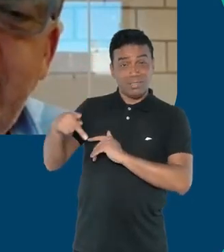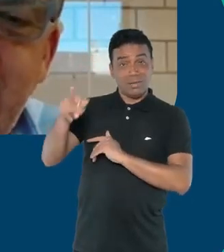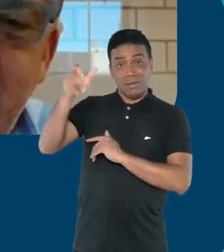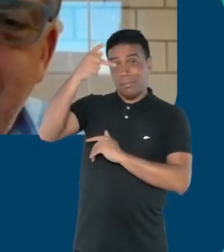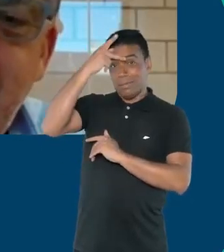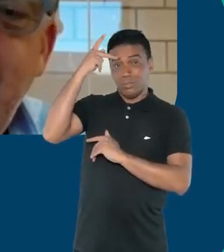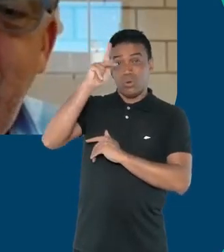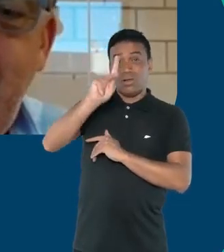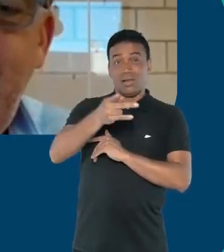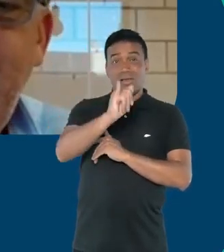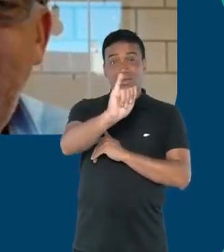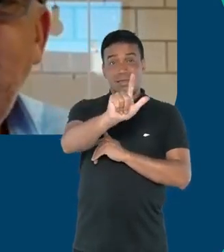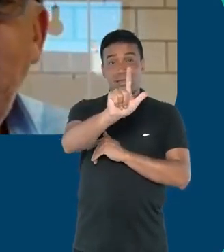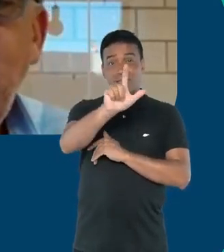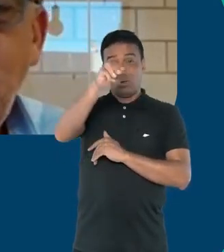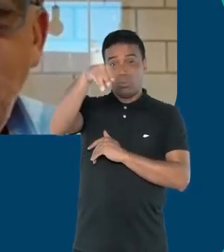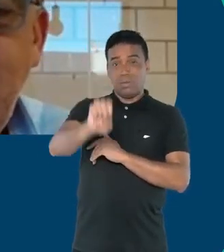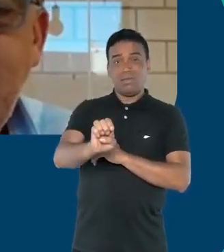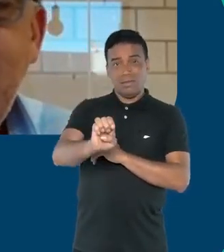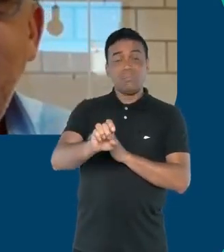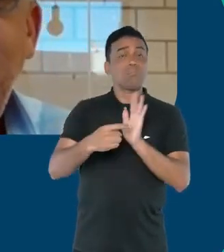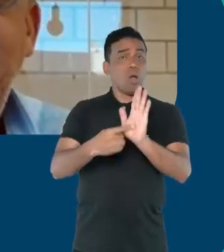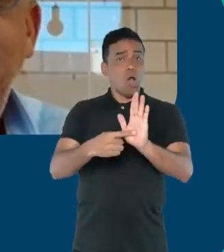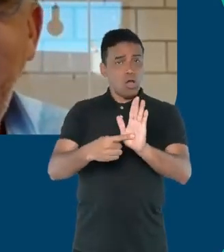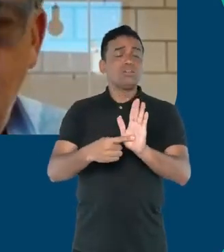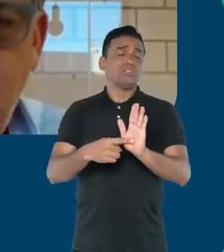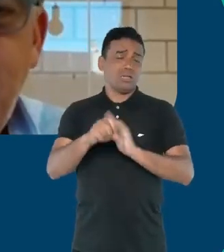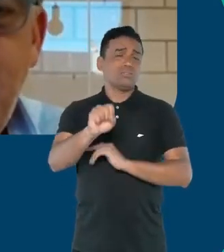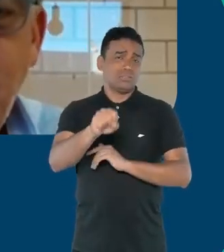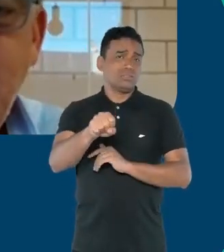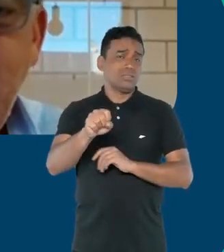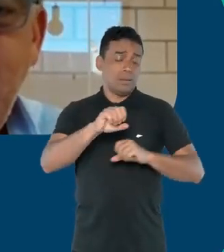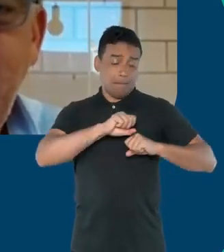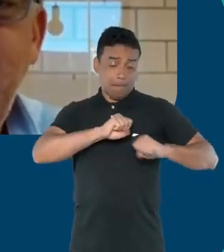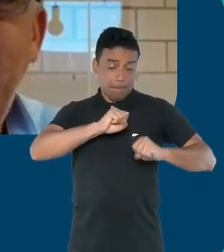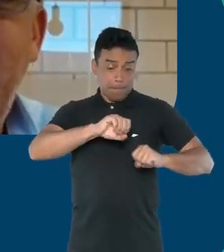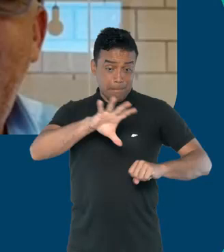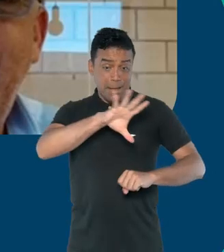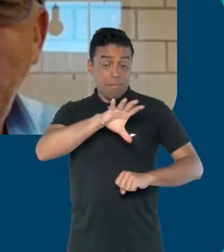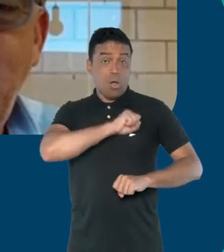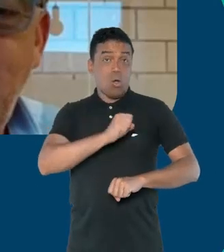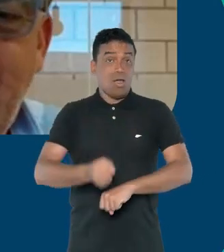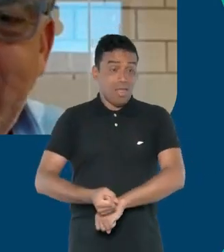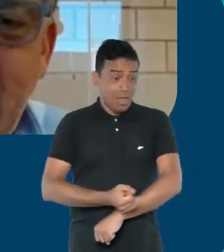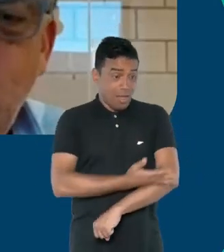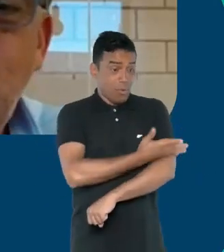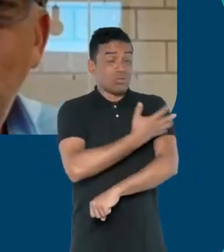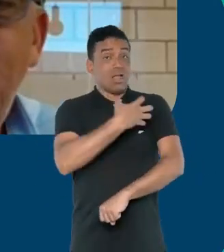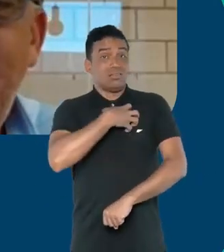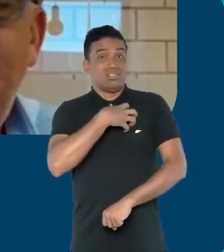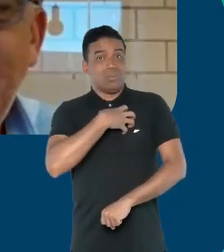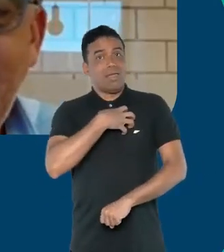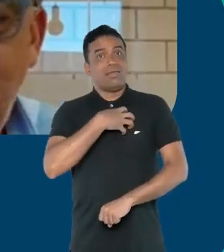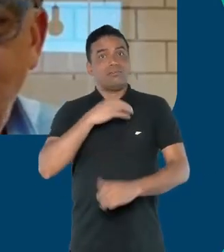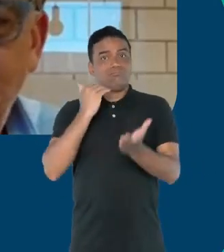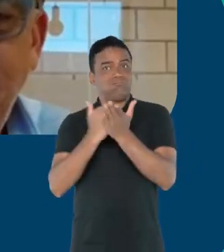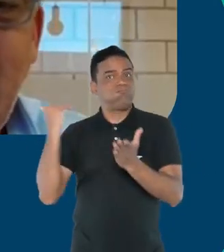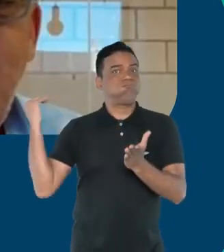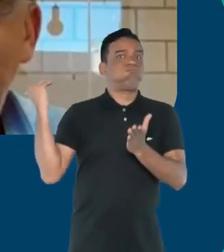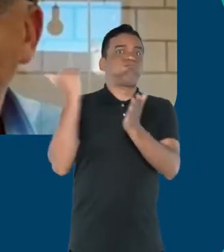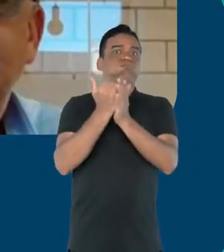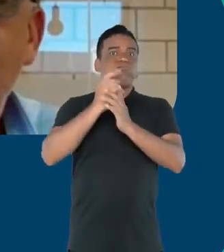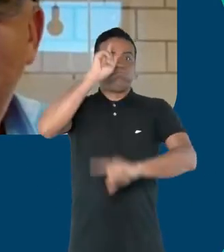mostra que, sim, as paixões triunfaram, mas não sobre a